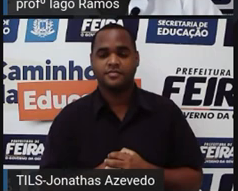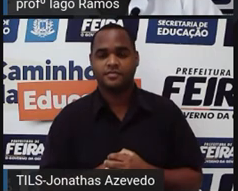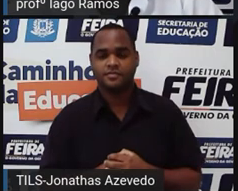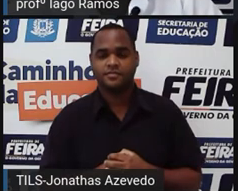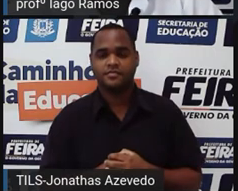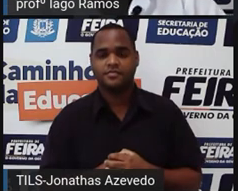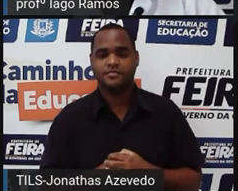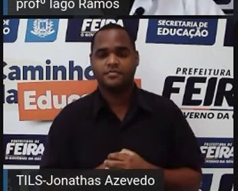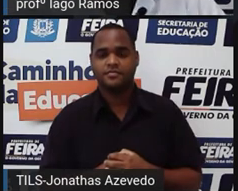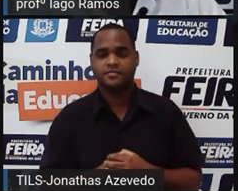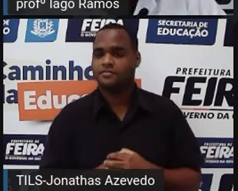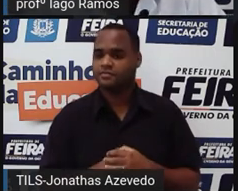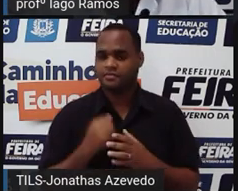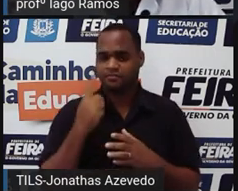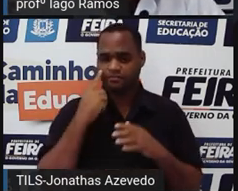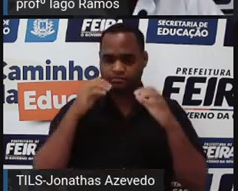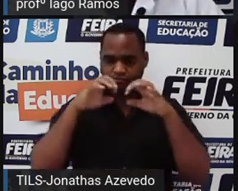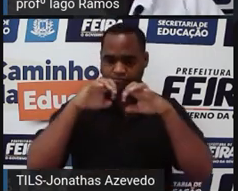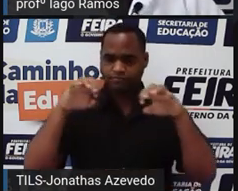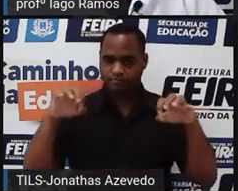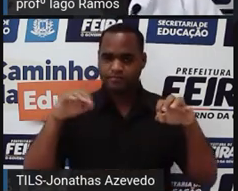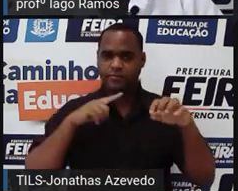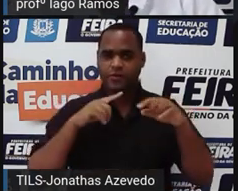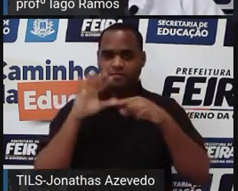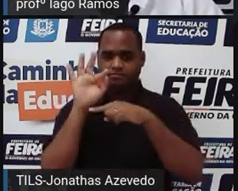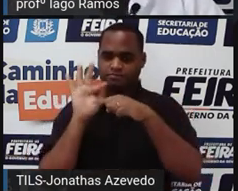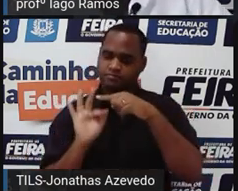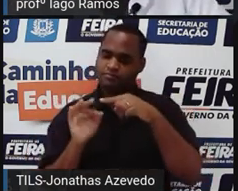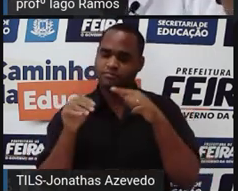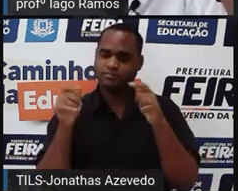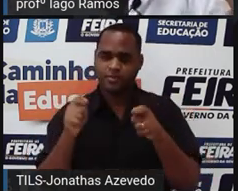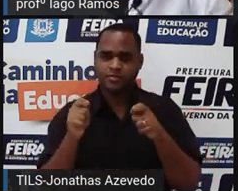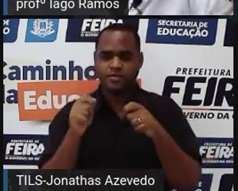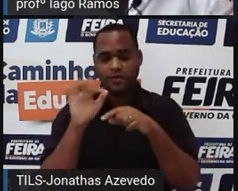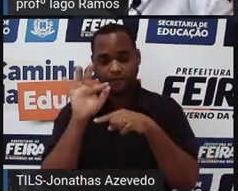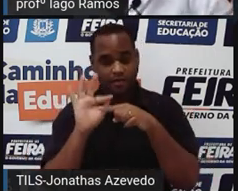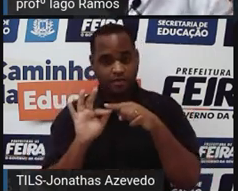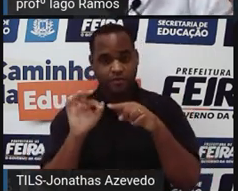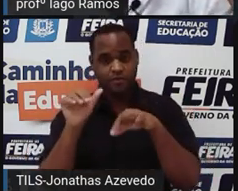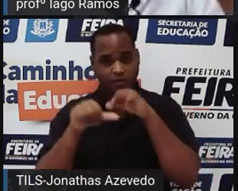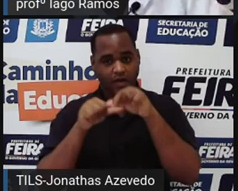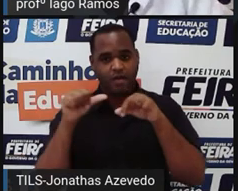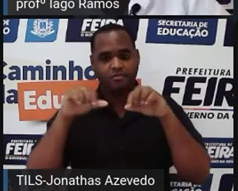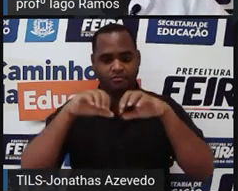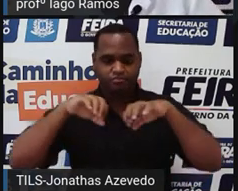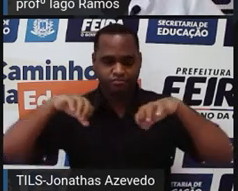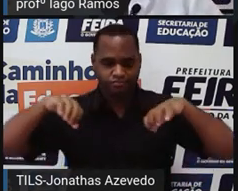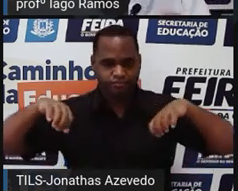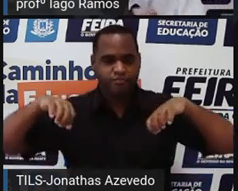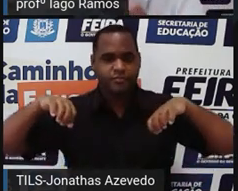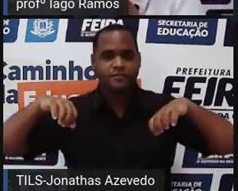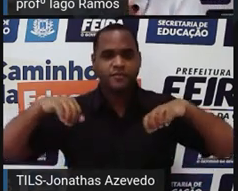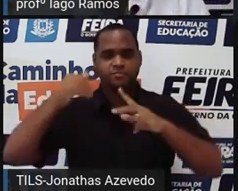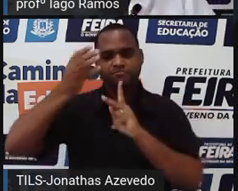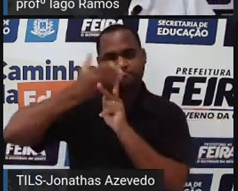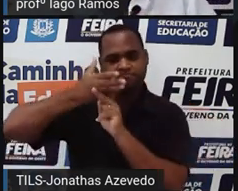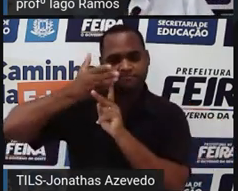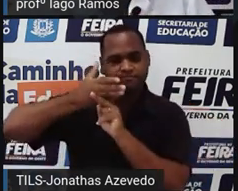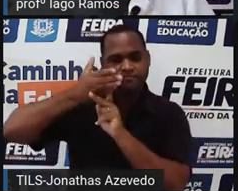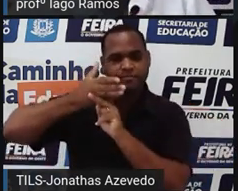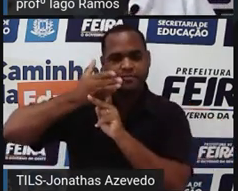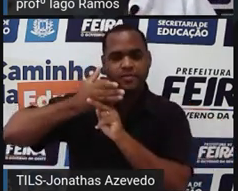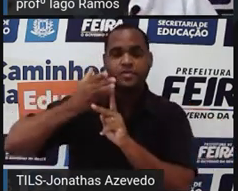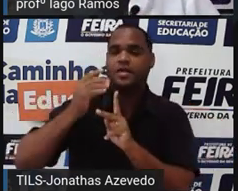fazer o seguinte, eu vou quebrar ali a fração, tá? Quebrando, quebrando a fração ali, ó, onde eu